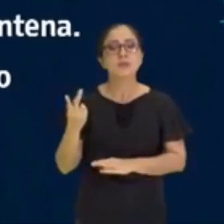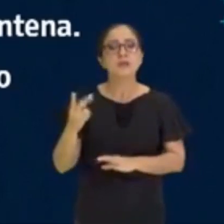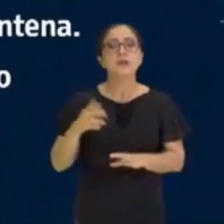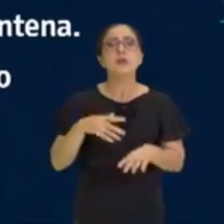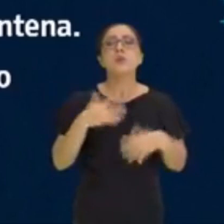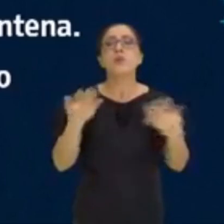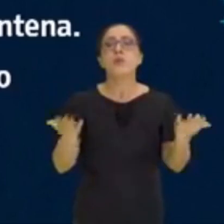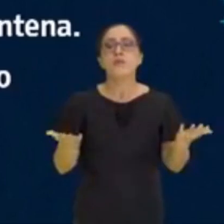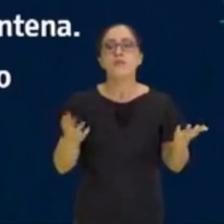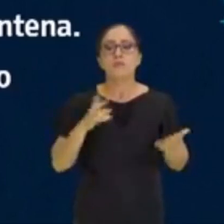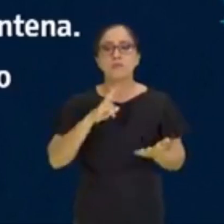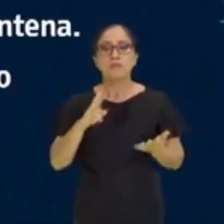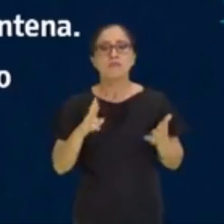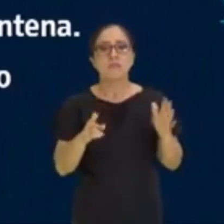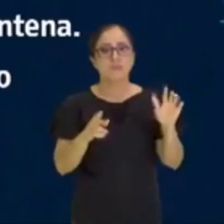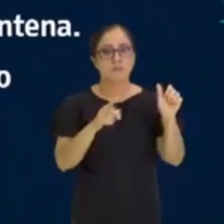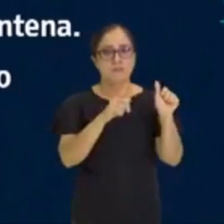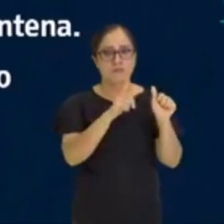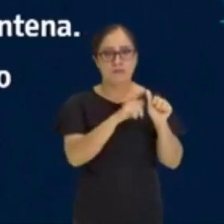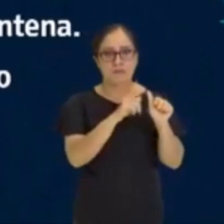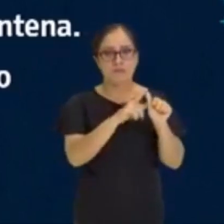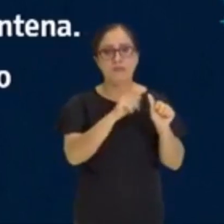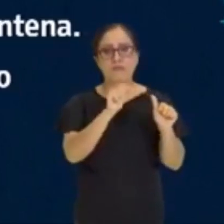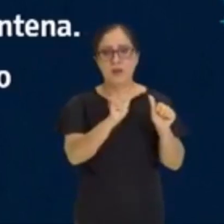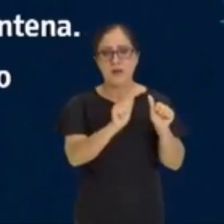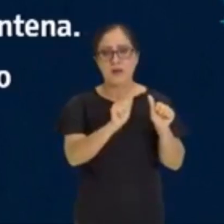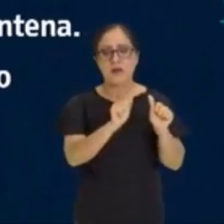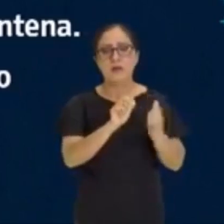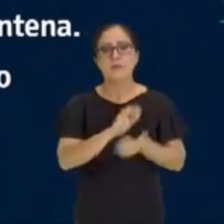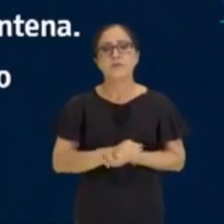A. A reflexão,